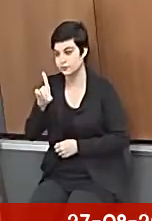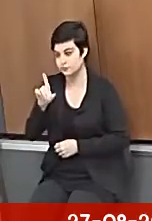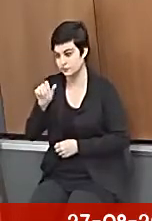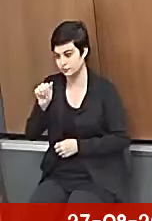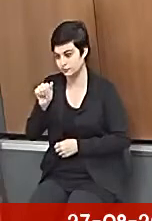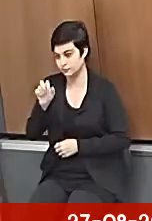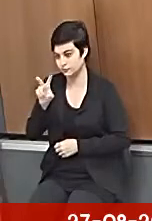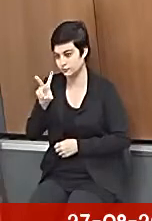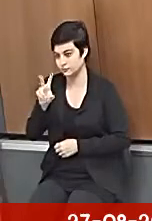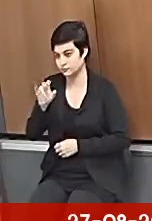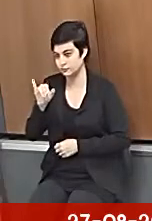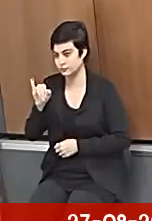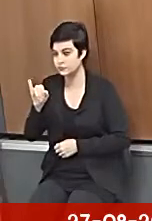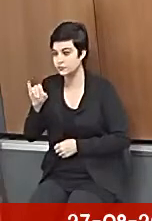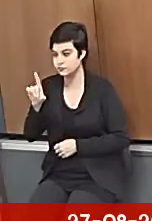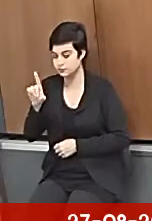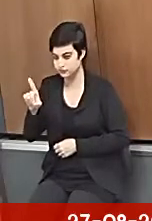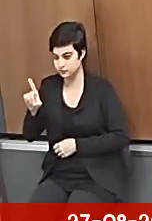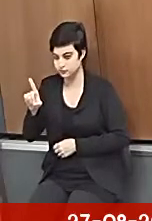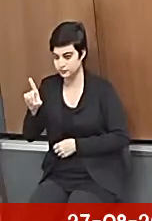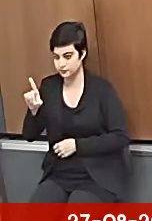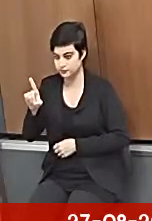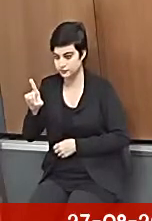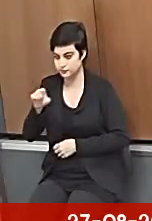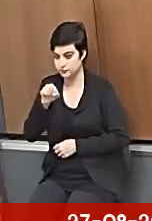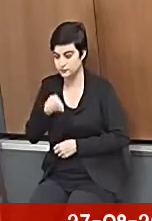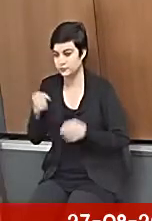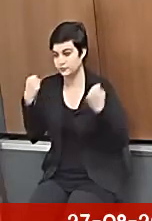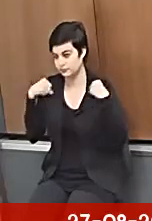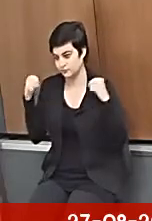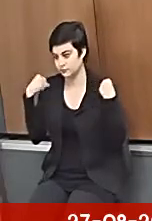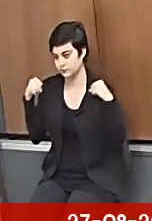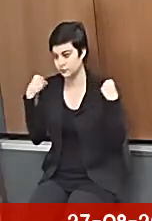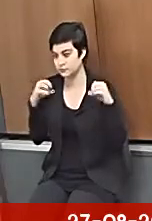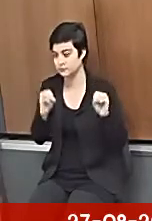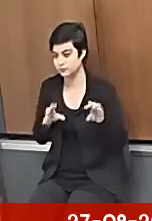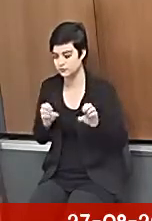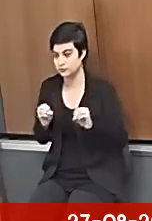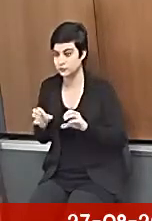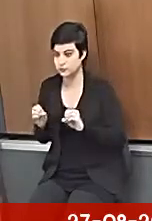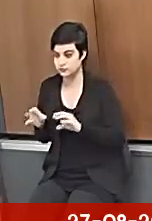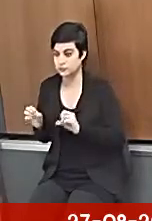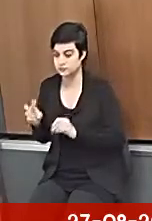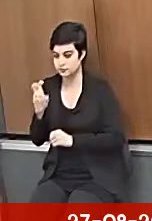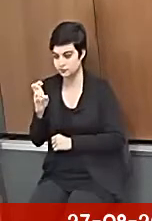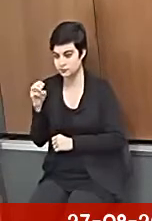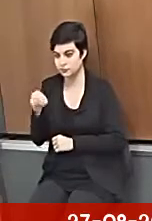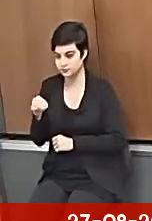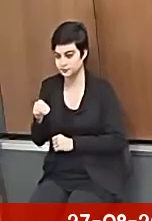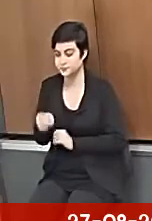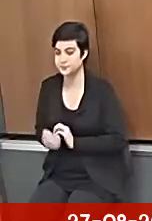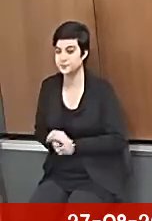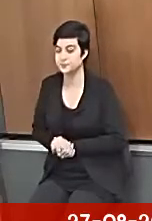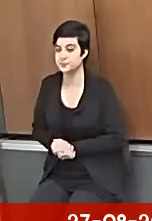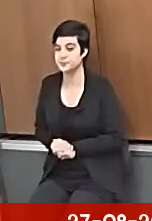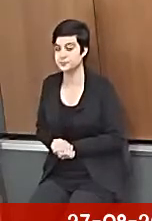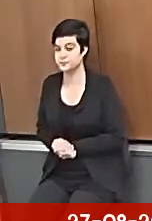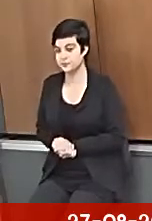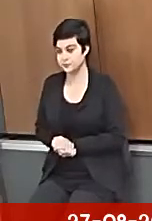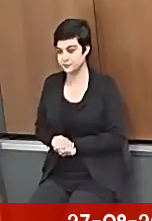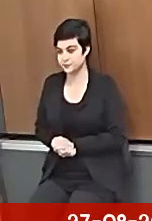davi para o davi gabriel da silva que é educador físico cinco minutos davi bom